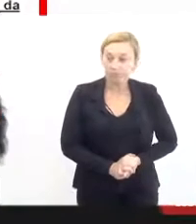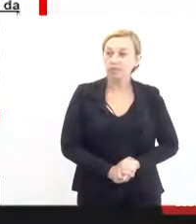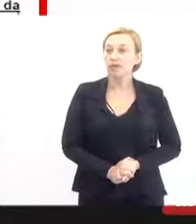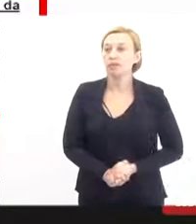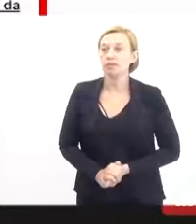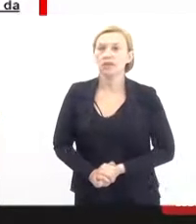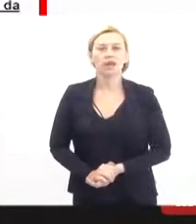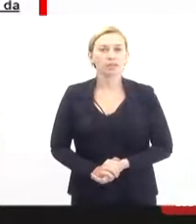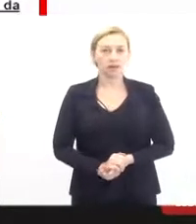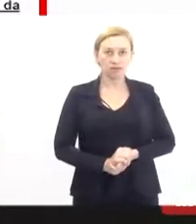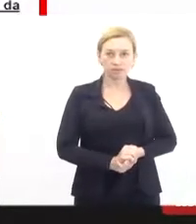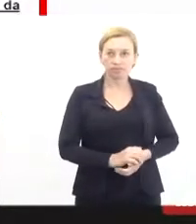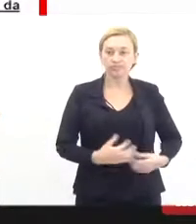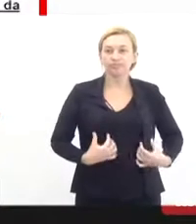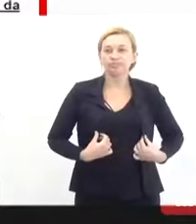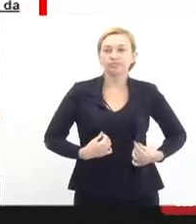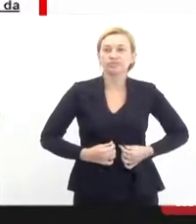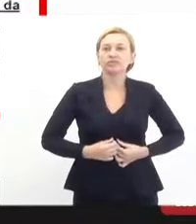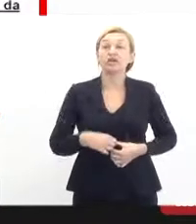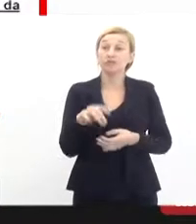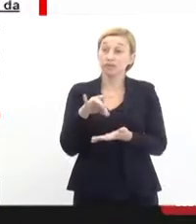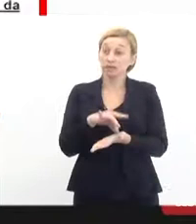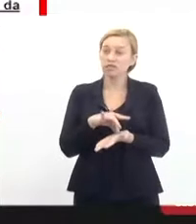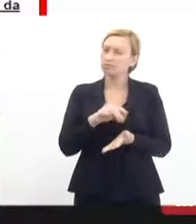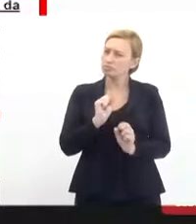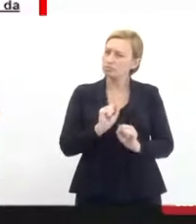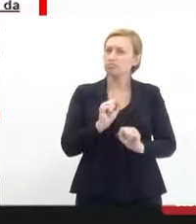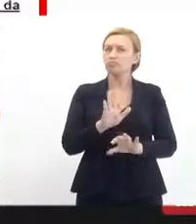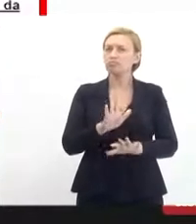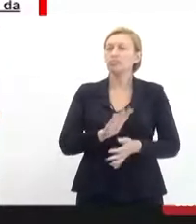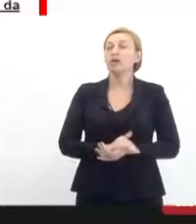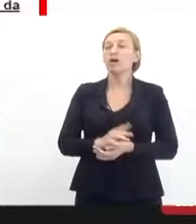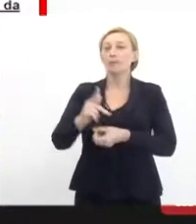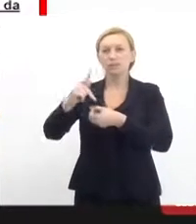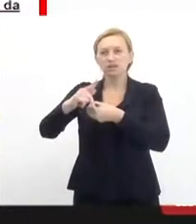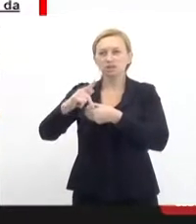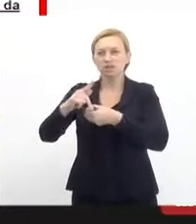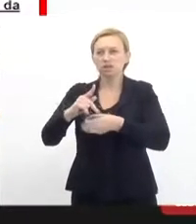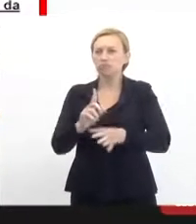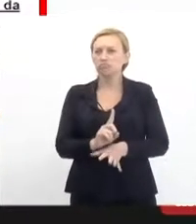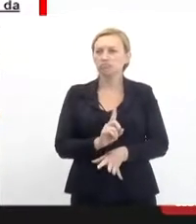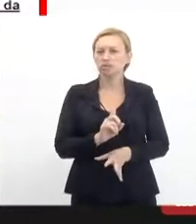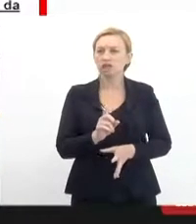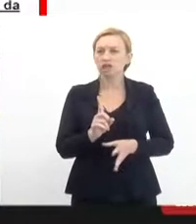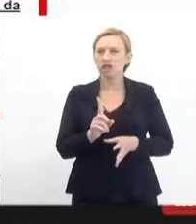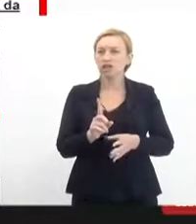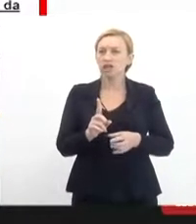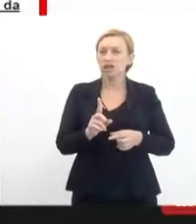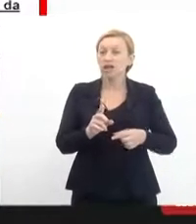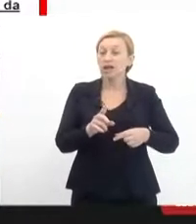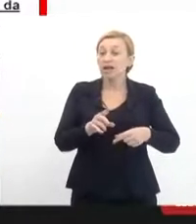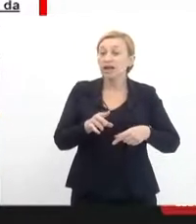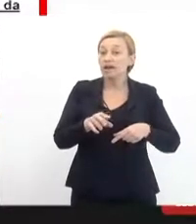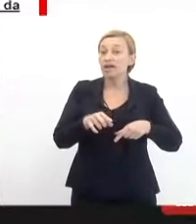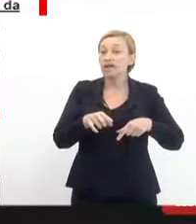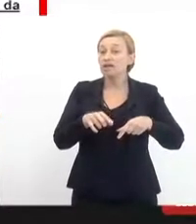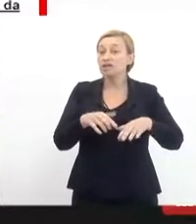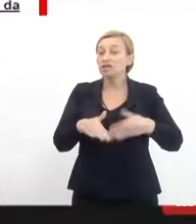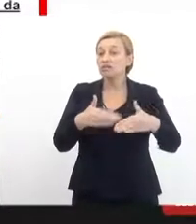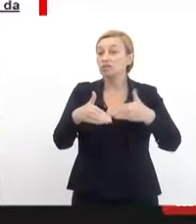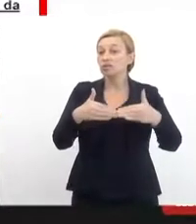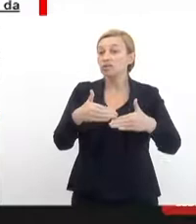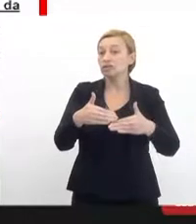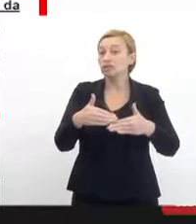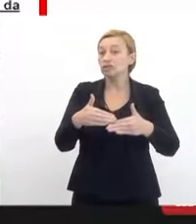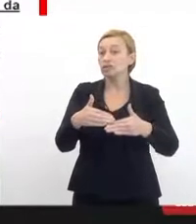até sedutora a tese da recorrente, né, no caso a Petrobras, de que não haveria circulação de mercadoria, mas simples